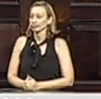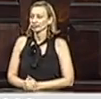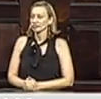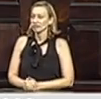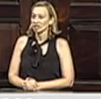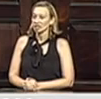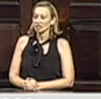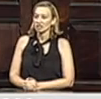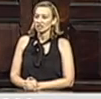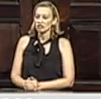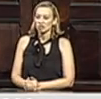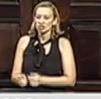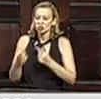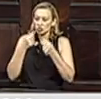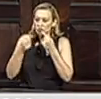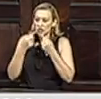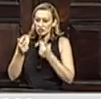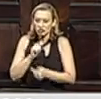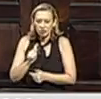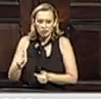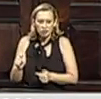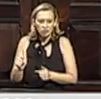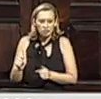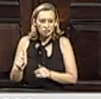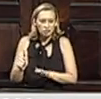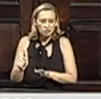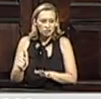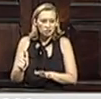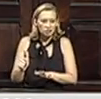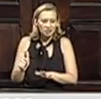Não havendo quem queira discutir, encerra a discussão.